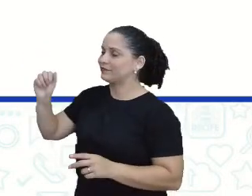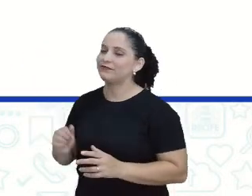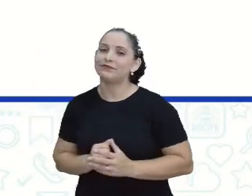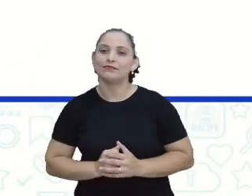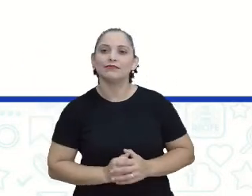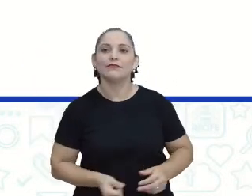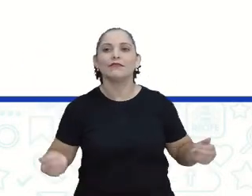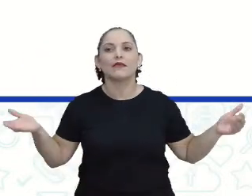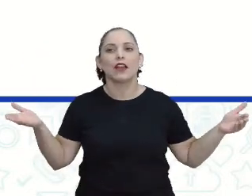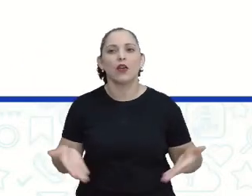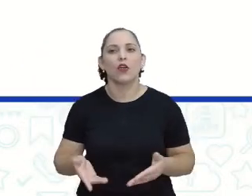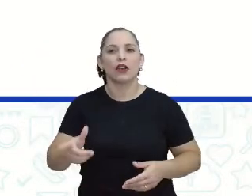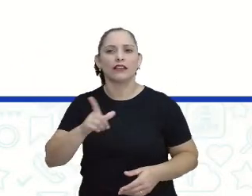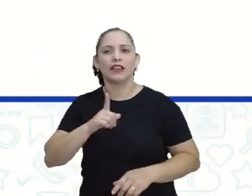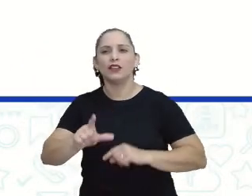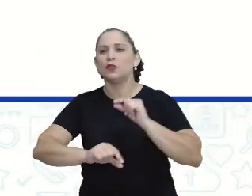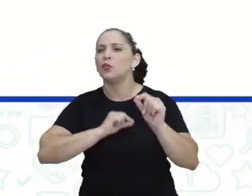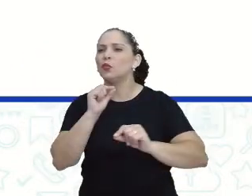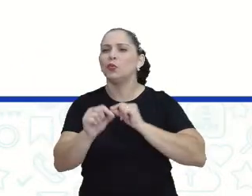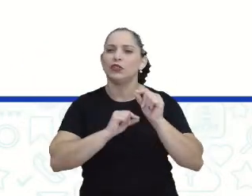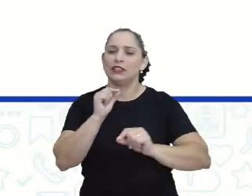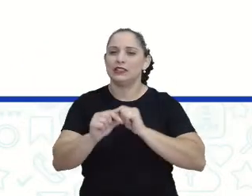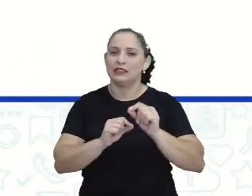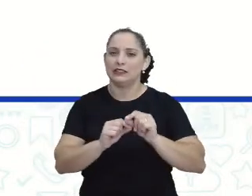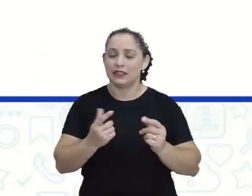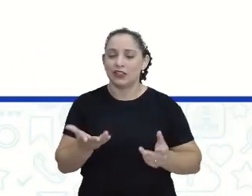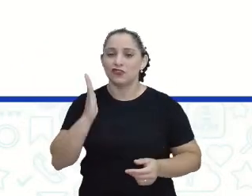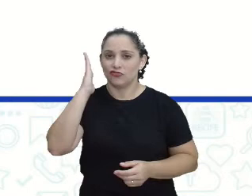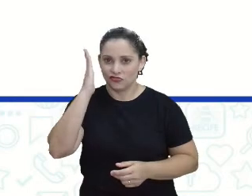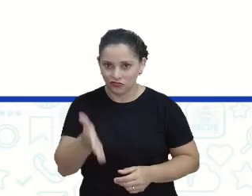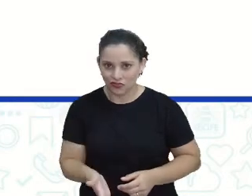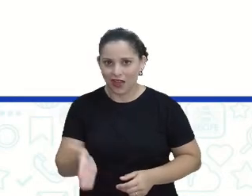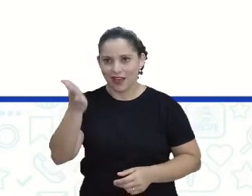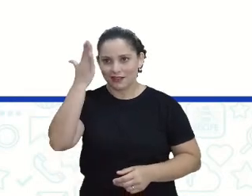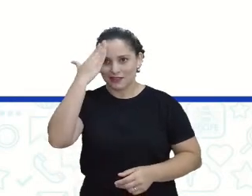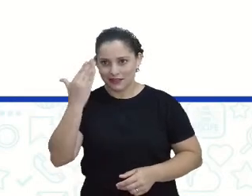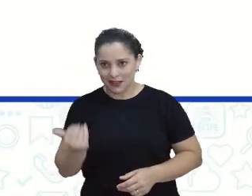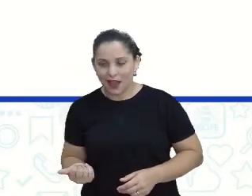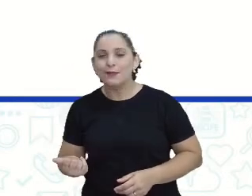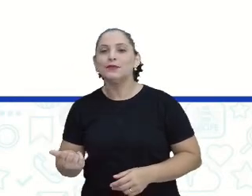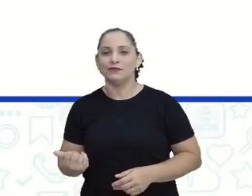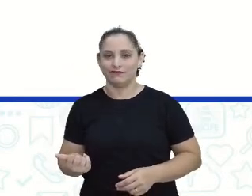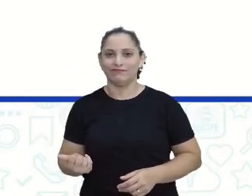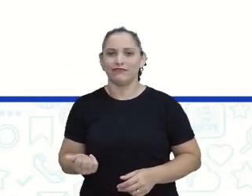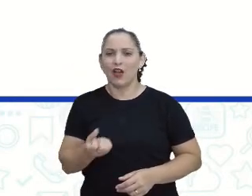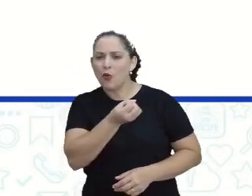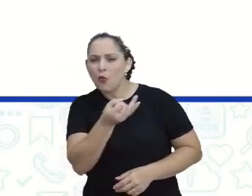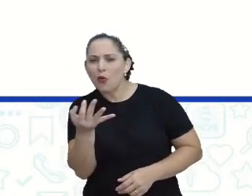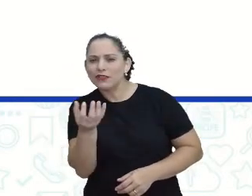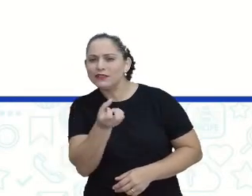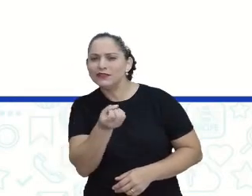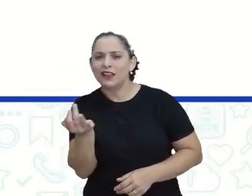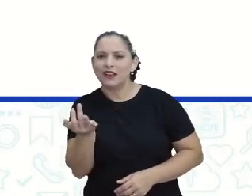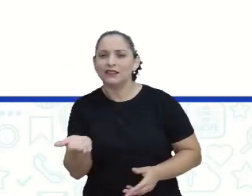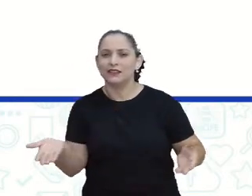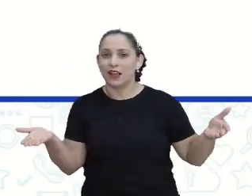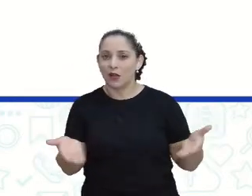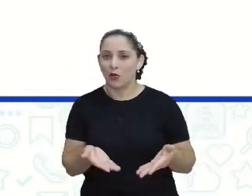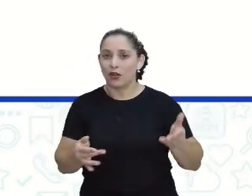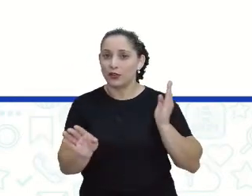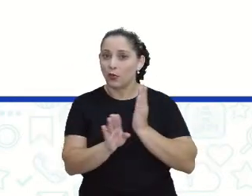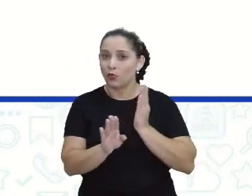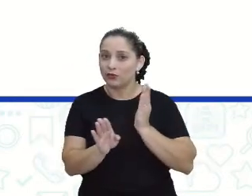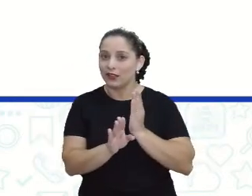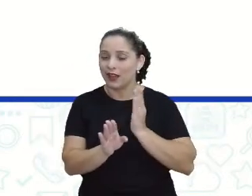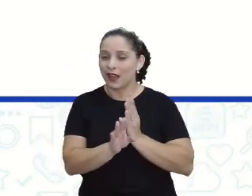já vai partir da ideia de que a gente já sabe aquele valor ali do trevo de 4 folhas e a gente vai descobrir o valor do